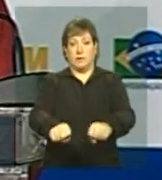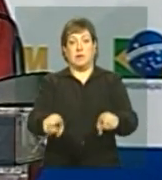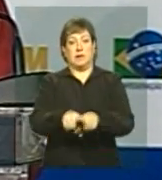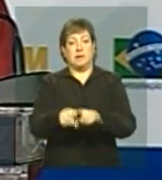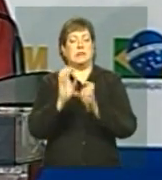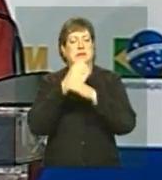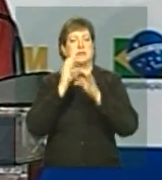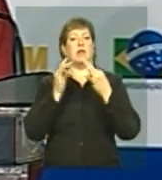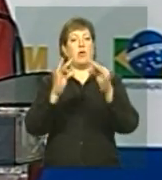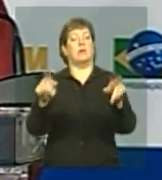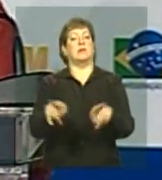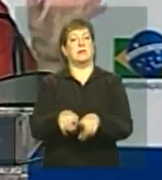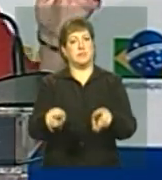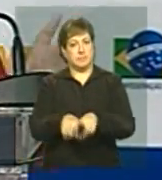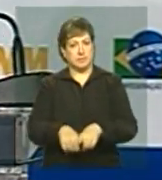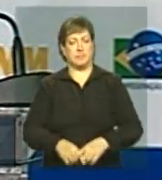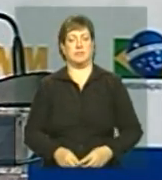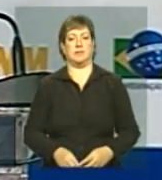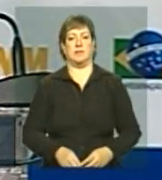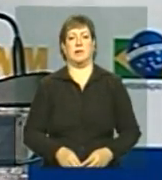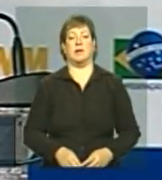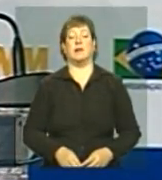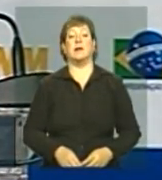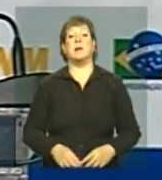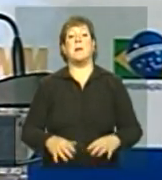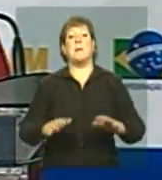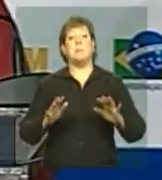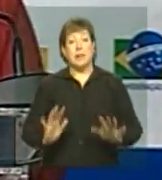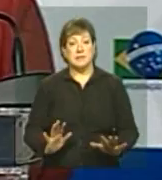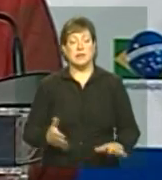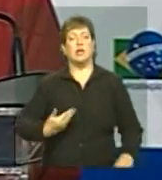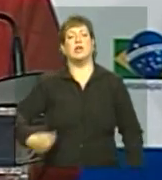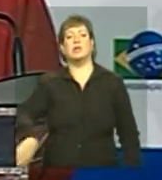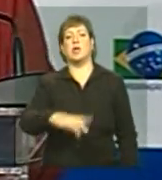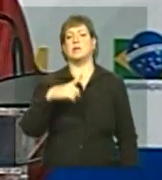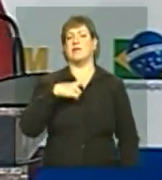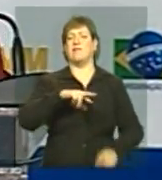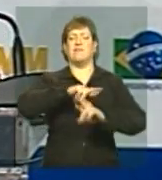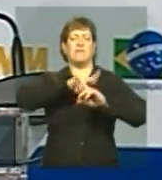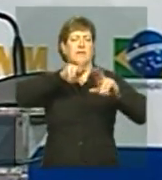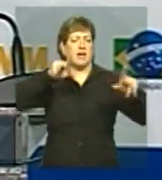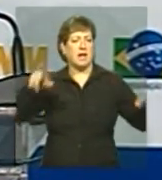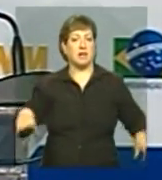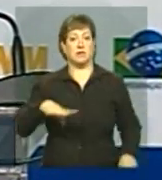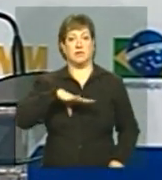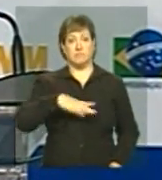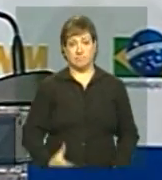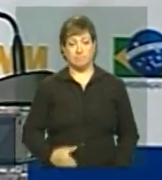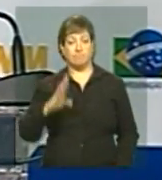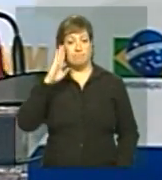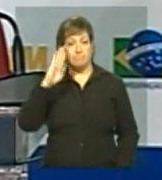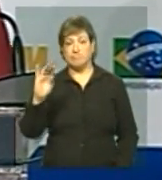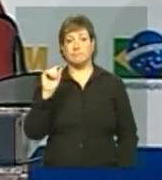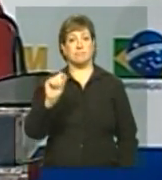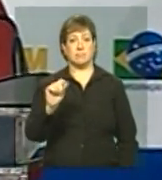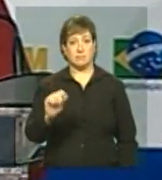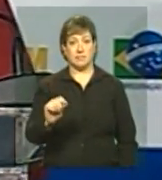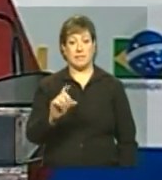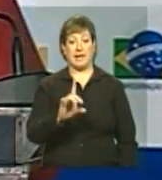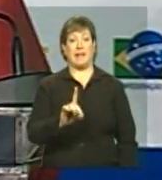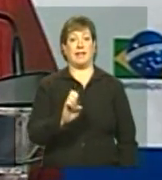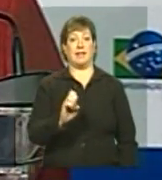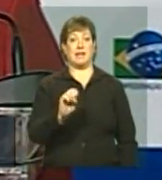e tecnologia. Mas nós temos vários desafios que são